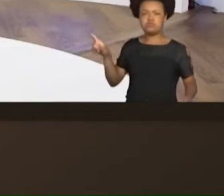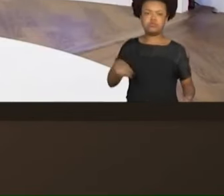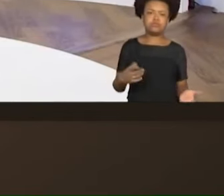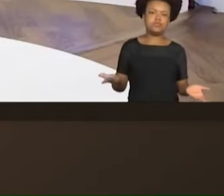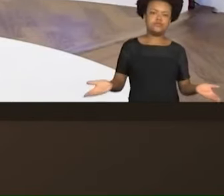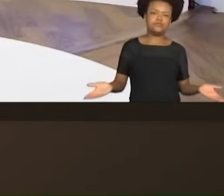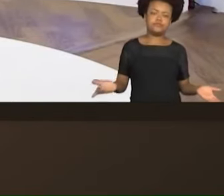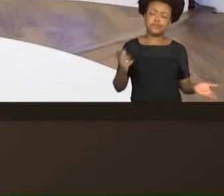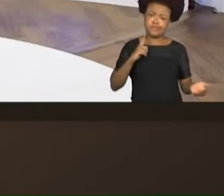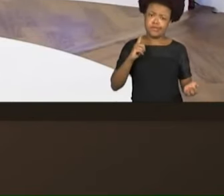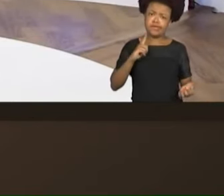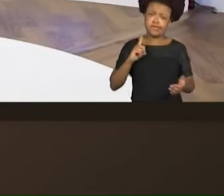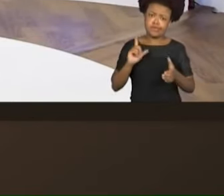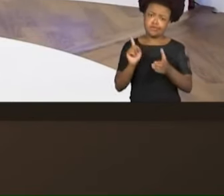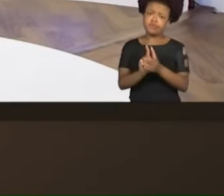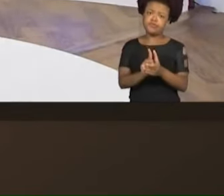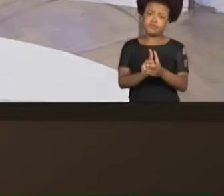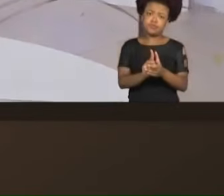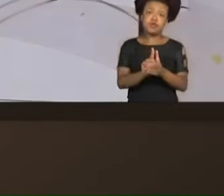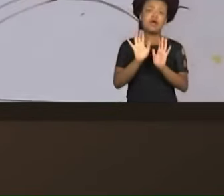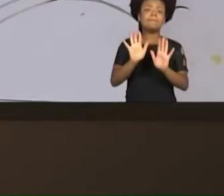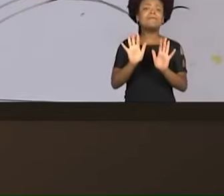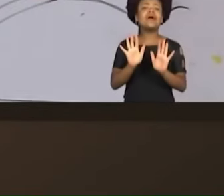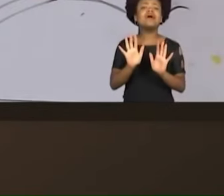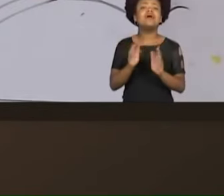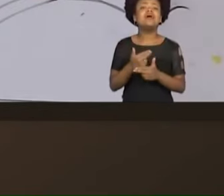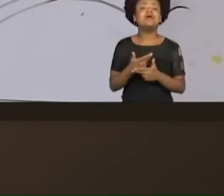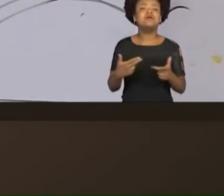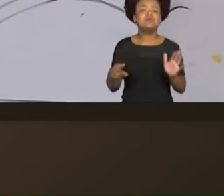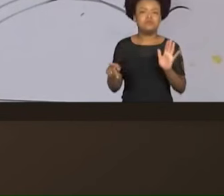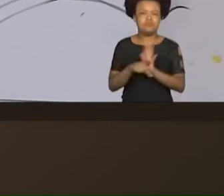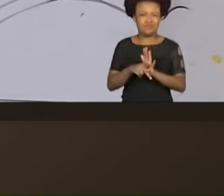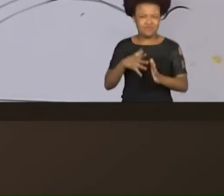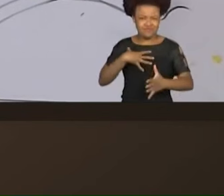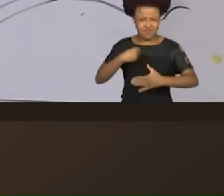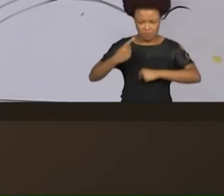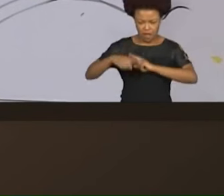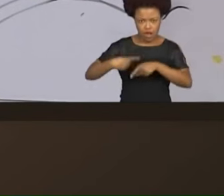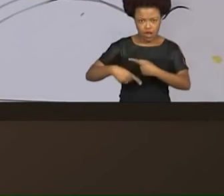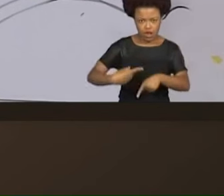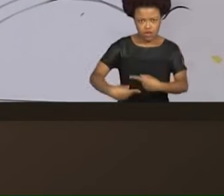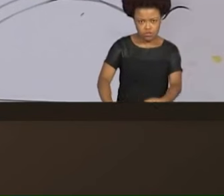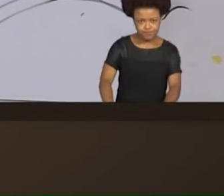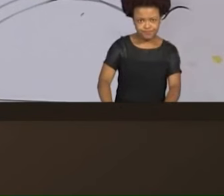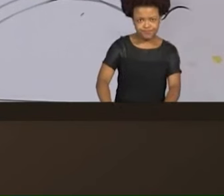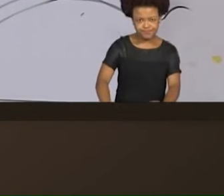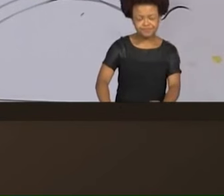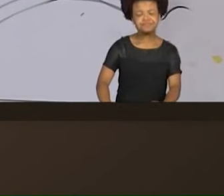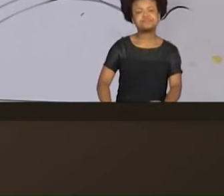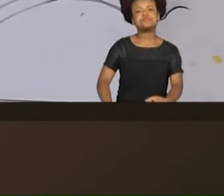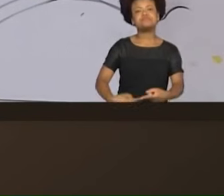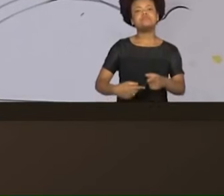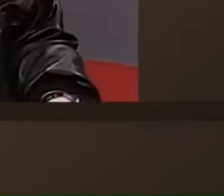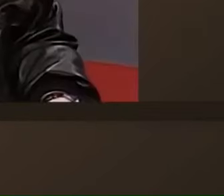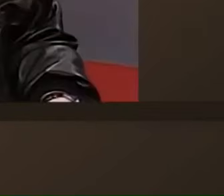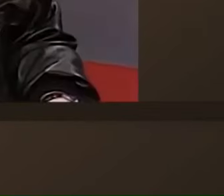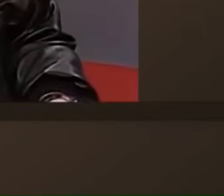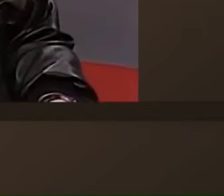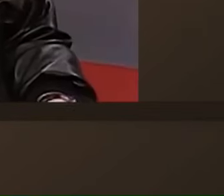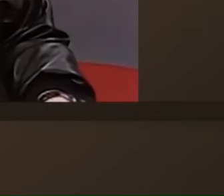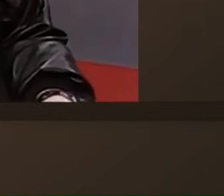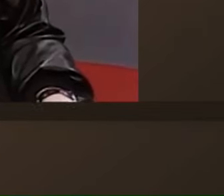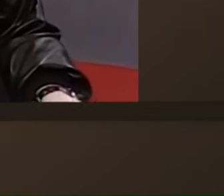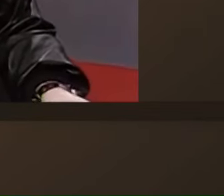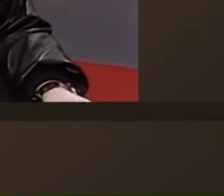acho que isso aí está ligado a uma coisa geracional, sacou? Porque o ativismo continua serião, trabalhando e correndo. O humor